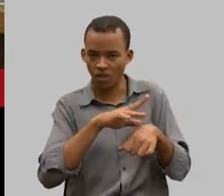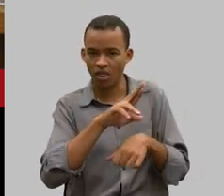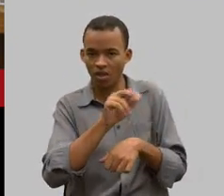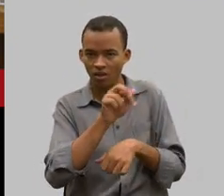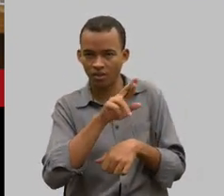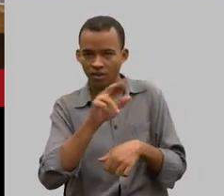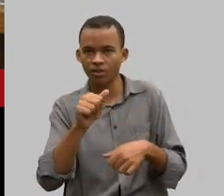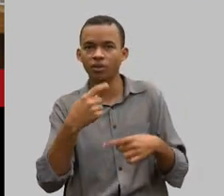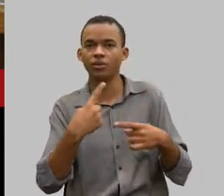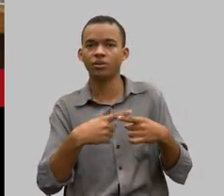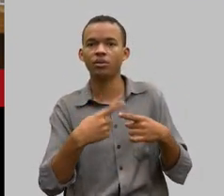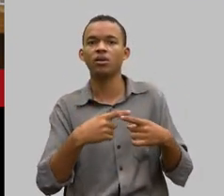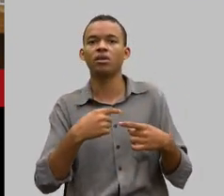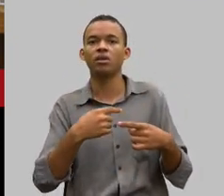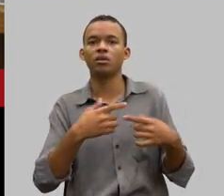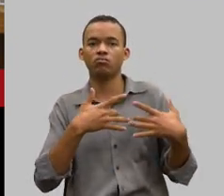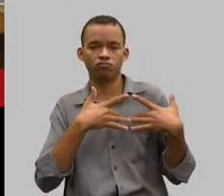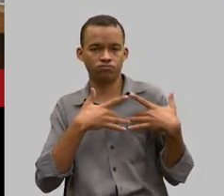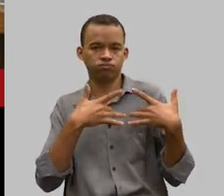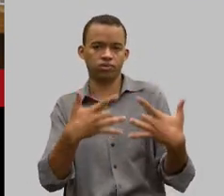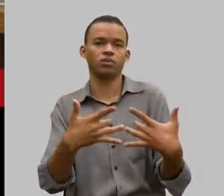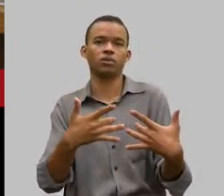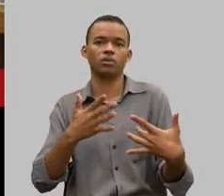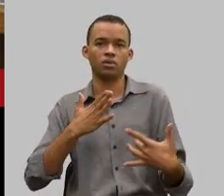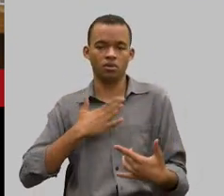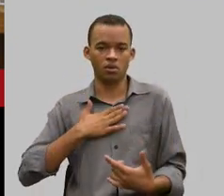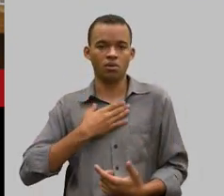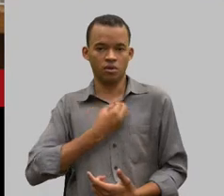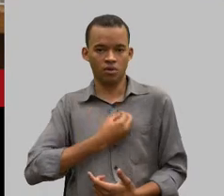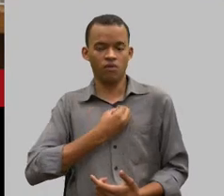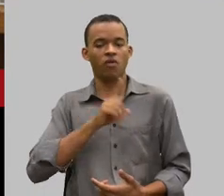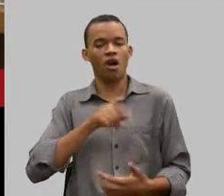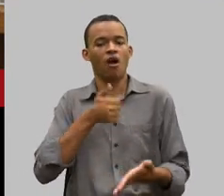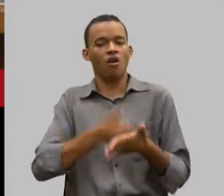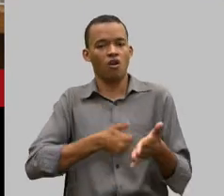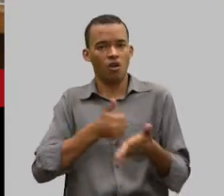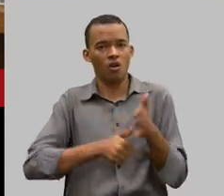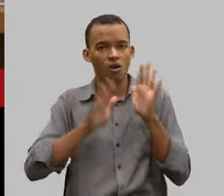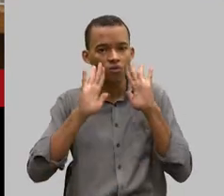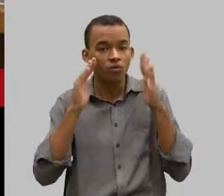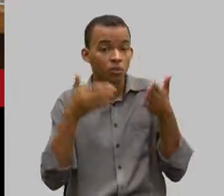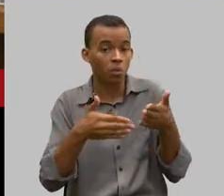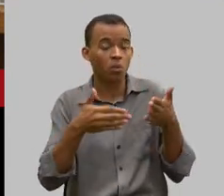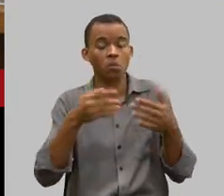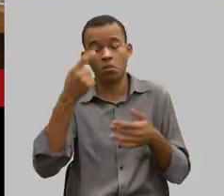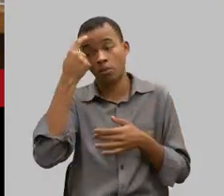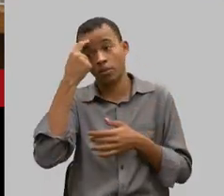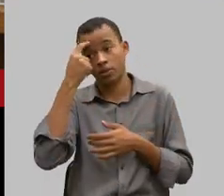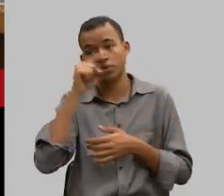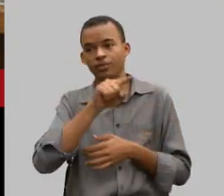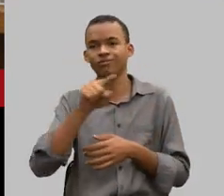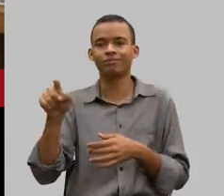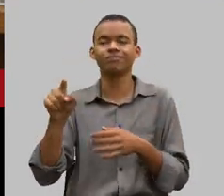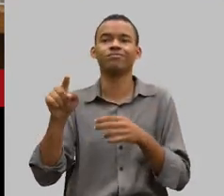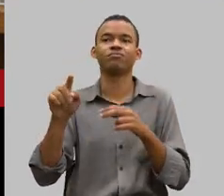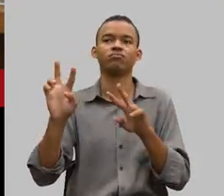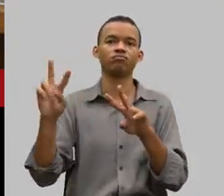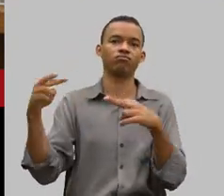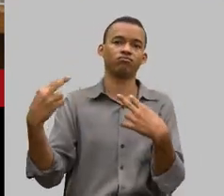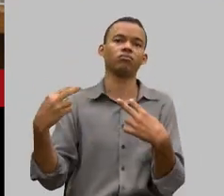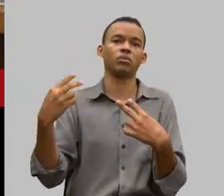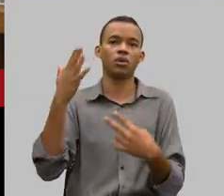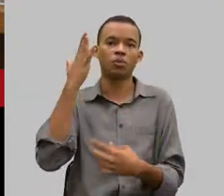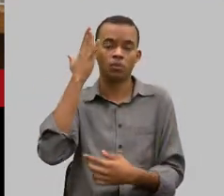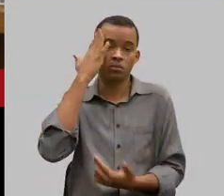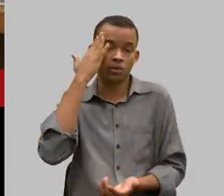coração deputada e a minha vida é lutar pelas pessoas com deficiência eu achei que seria interessante olhando aqui os deputados que estavam Pensei que eles